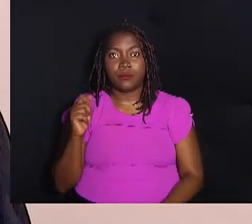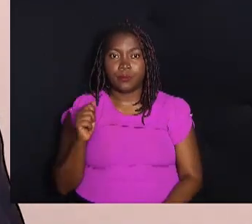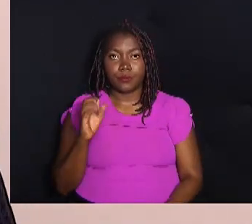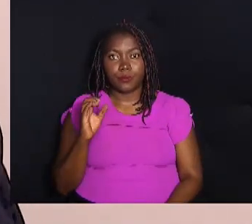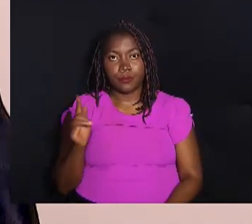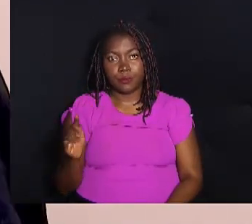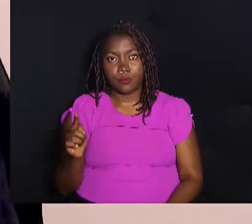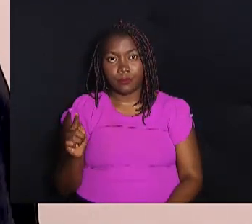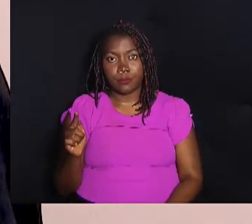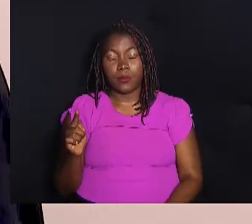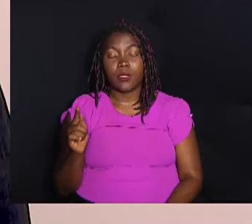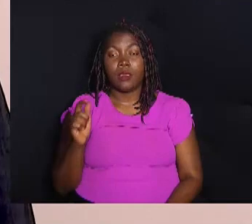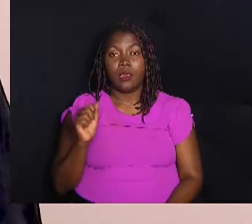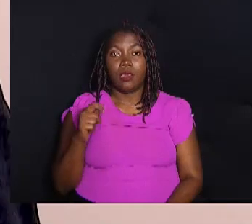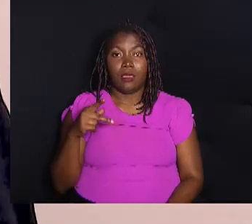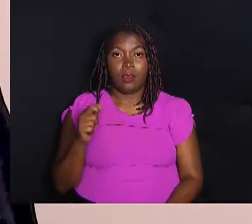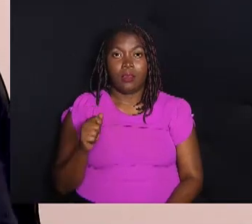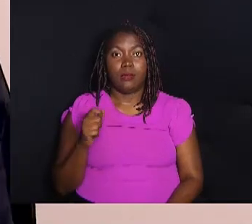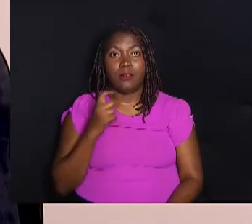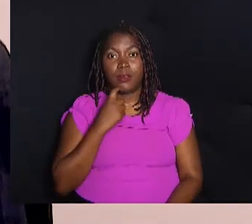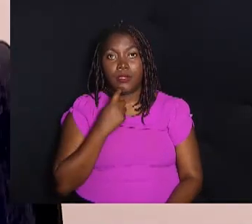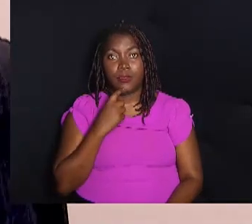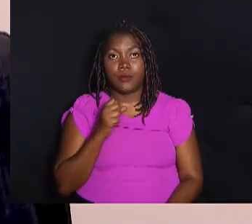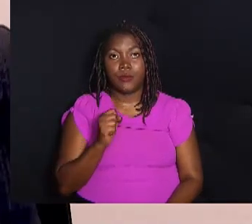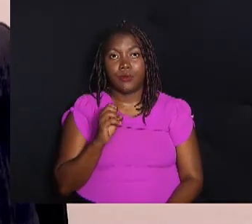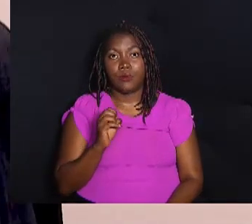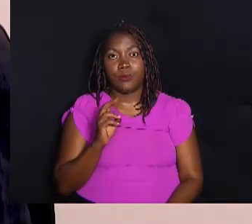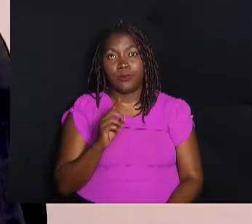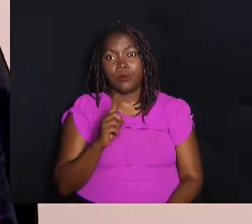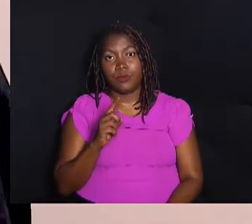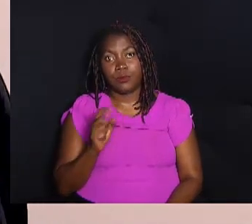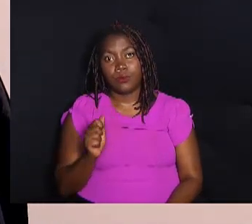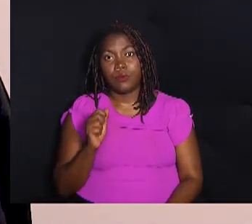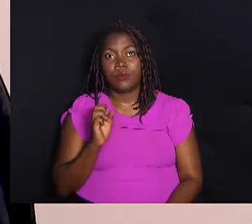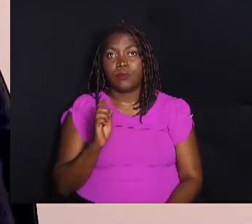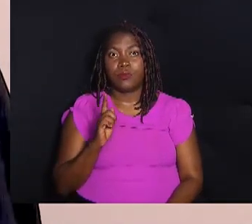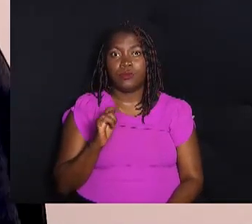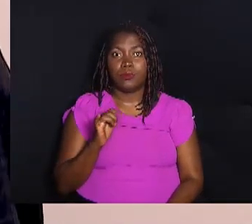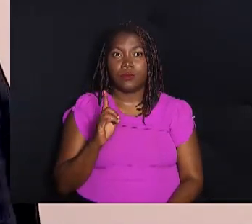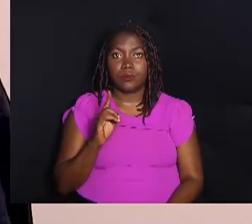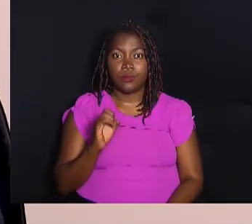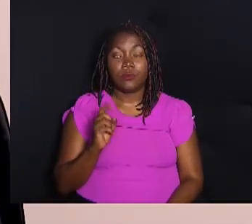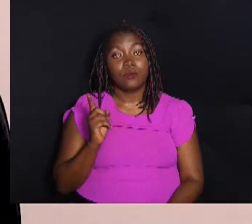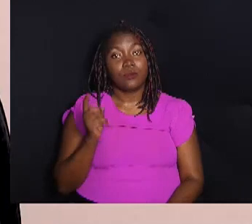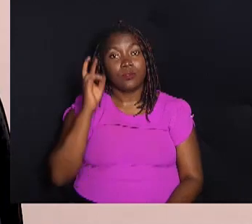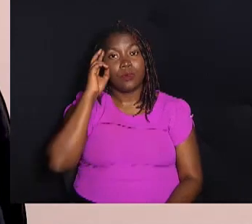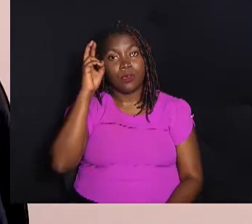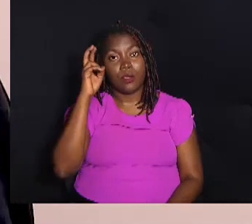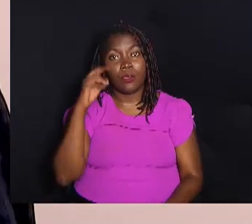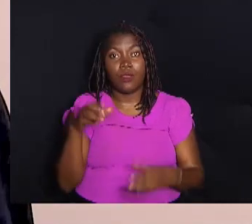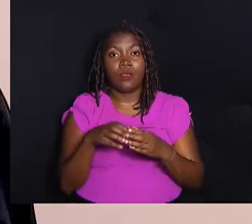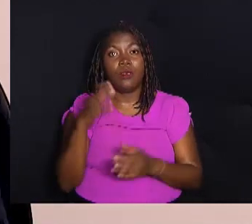da da de Campinas lá que é soua Joaquim Egídio esse esse é o papel da comissão do meio ambiente vamos est trabalhando